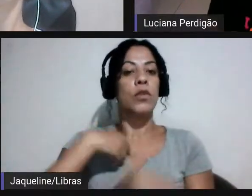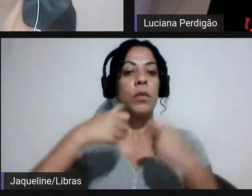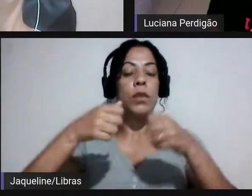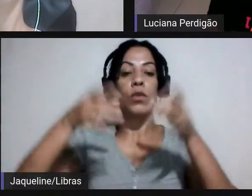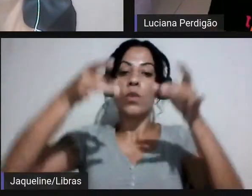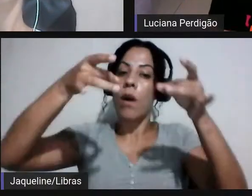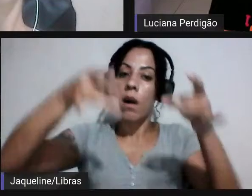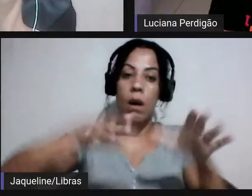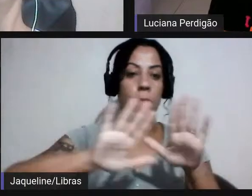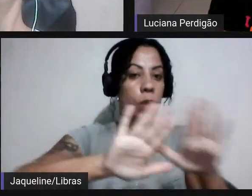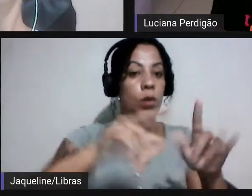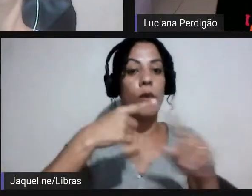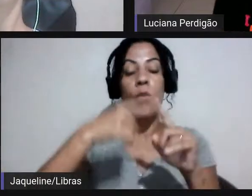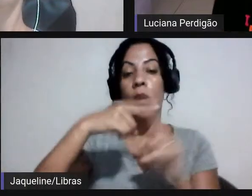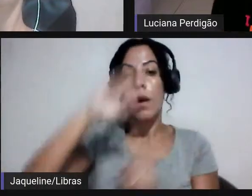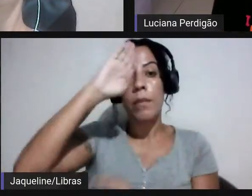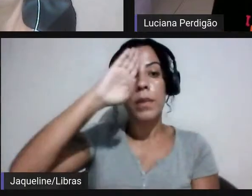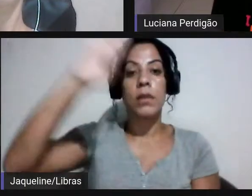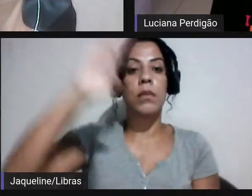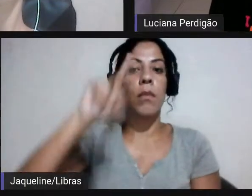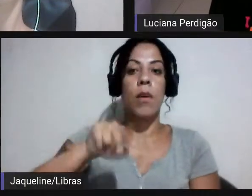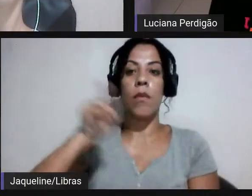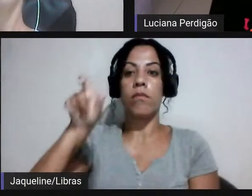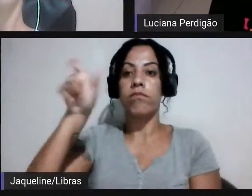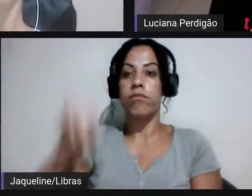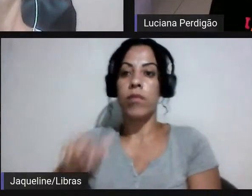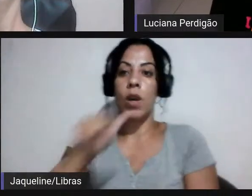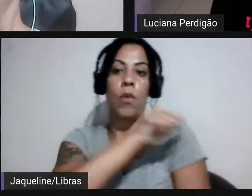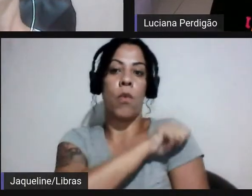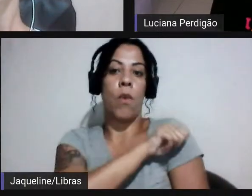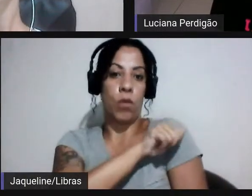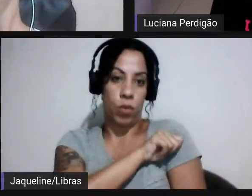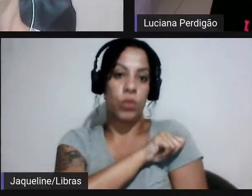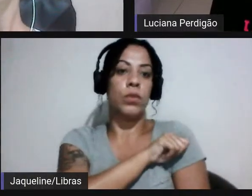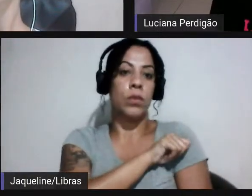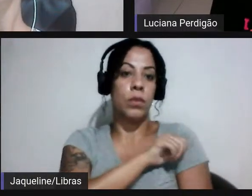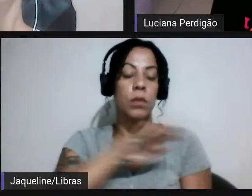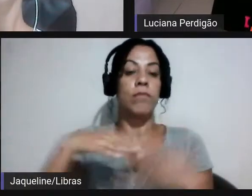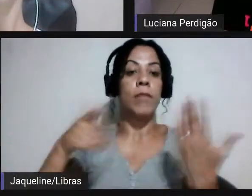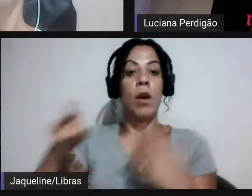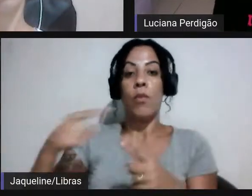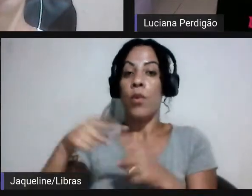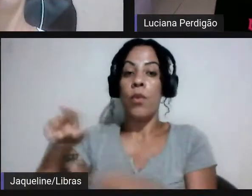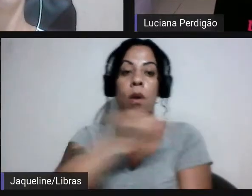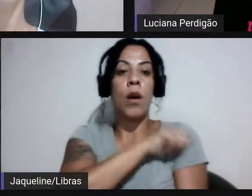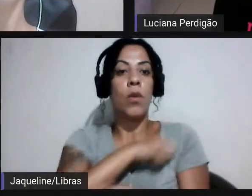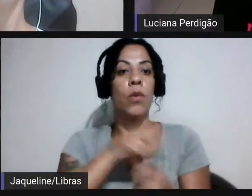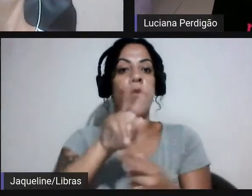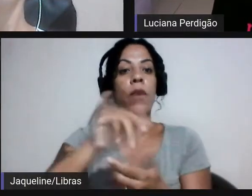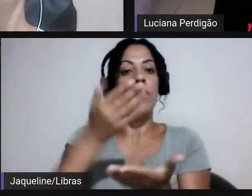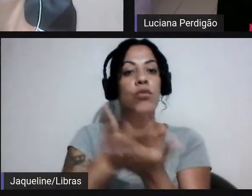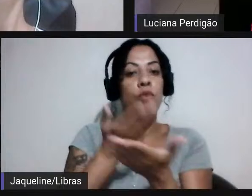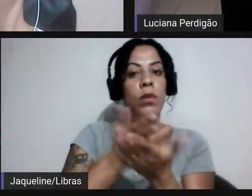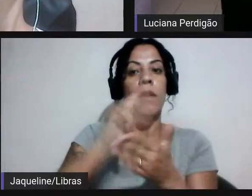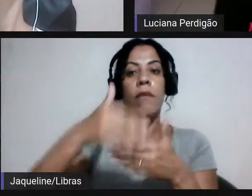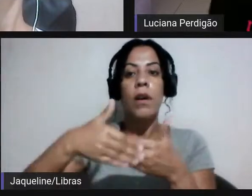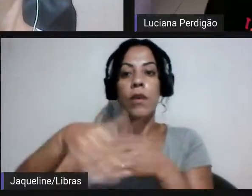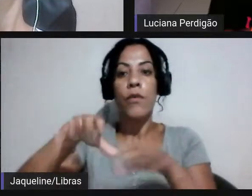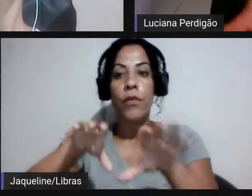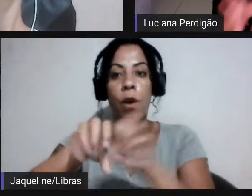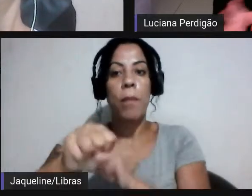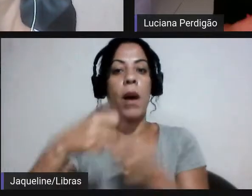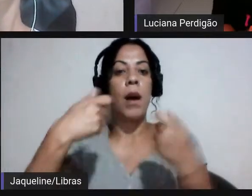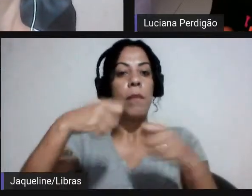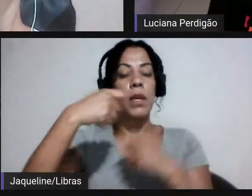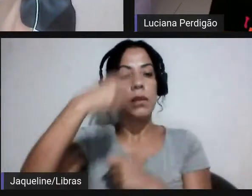dar prioridade para o meu aluno que está lá formando, precisa colar grau, precisa de nota.